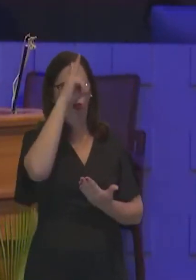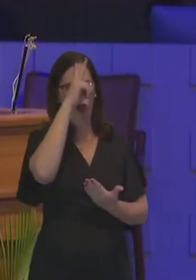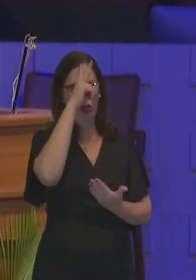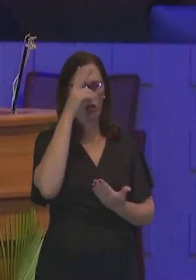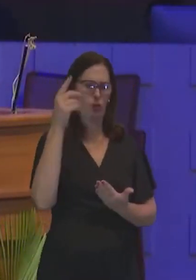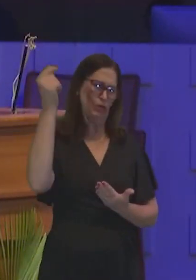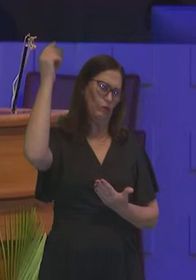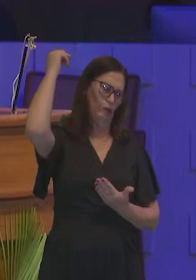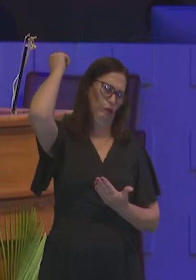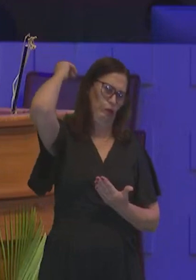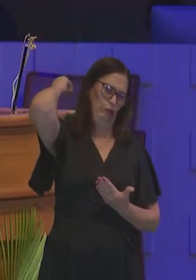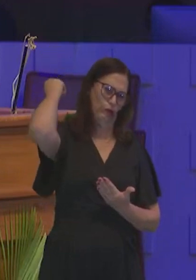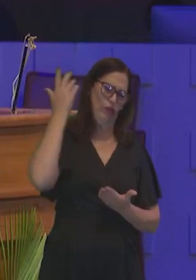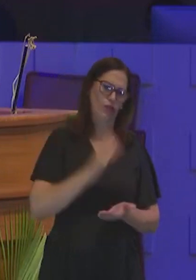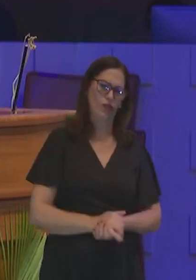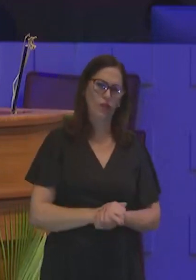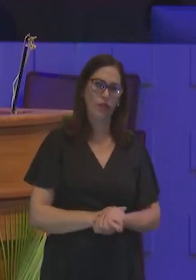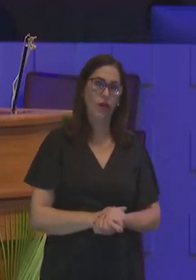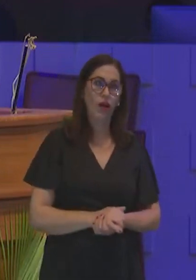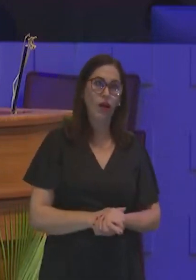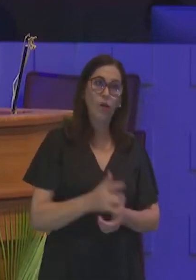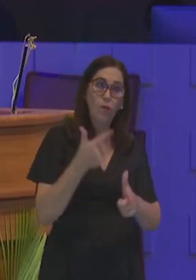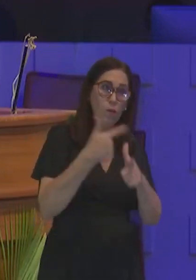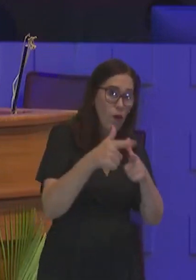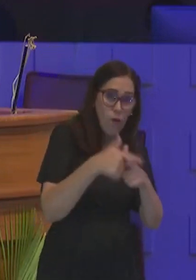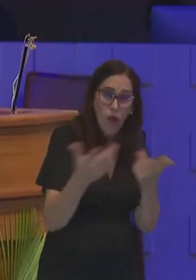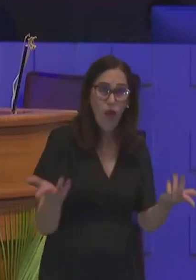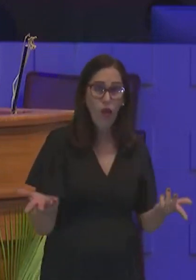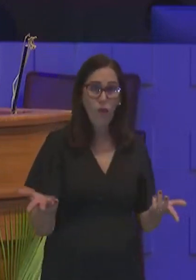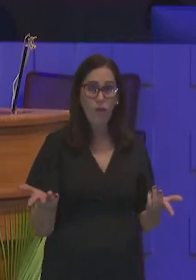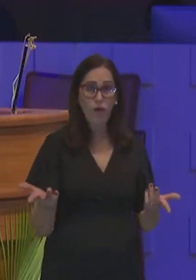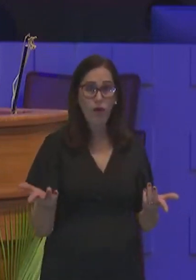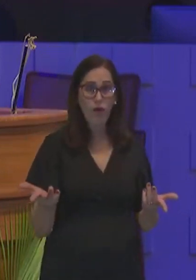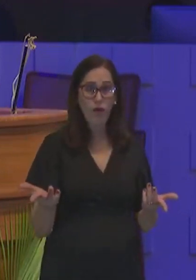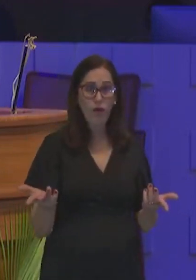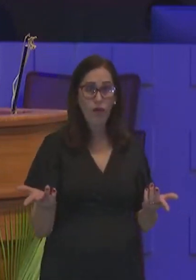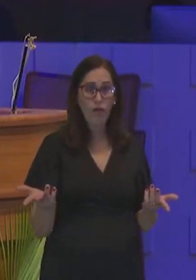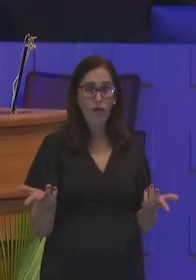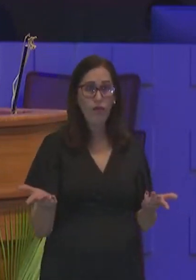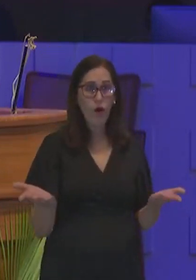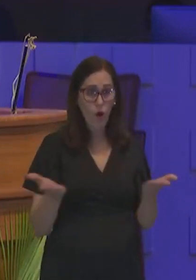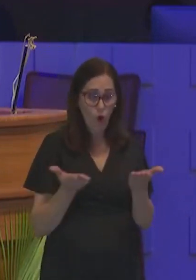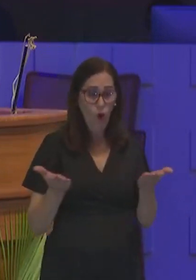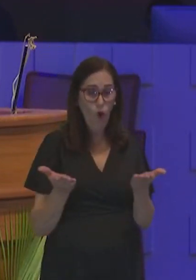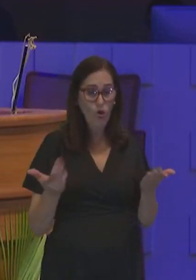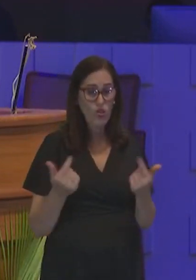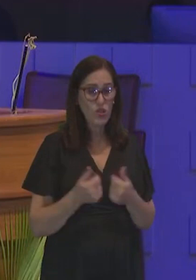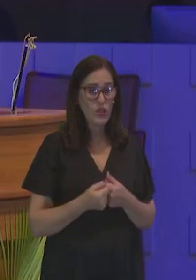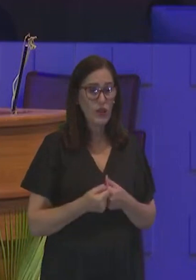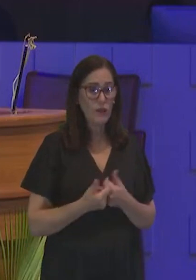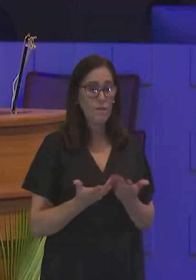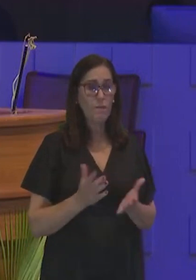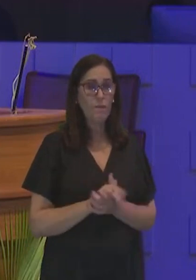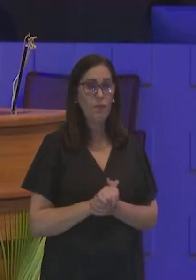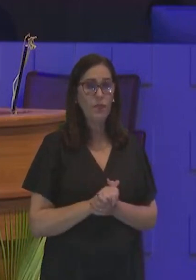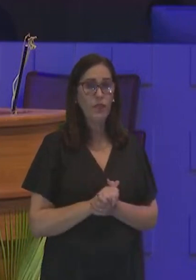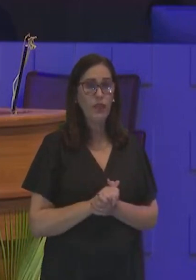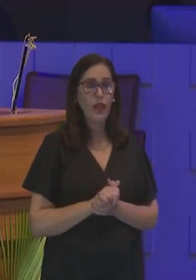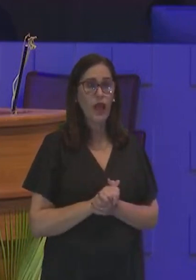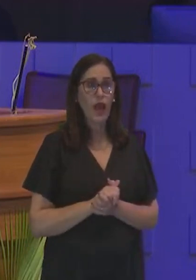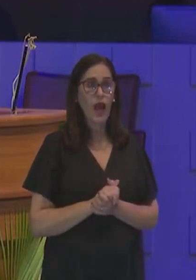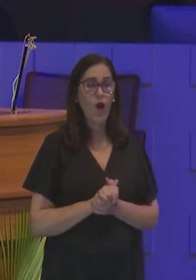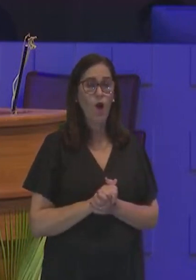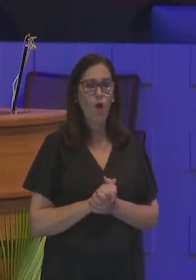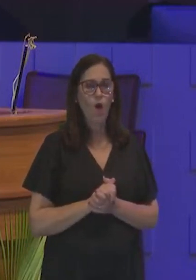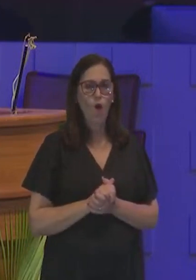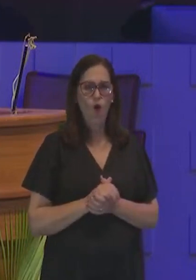empresa. Isso tem sido um problema, queridos, no departamento pessoal das empresas. É uma turma que tem